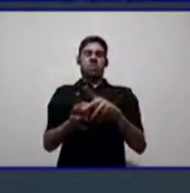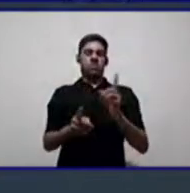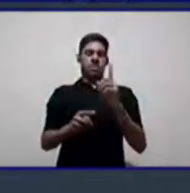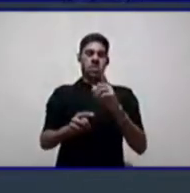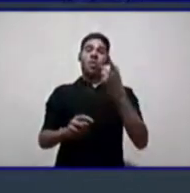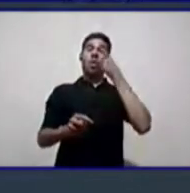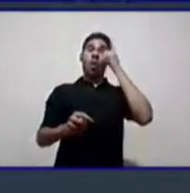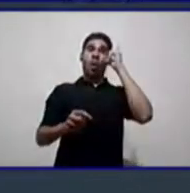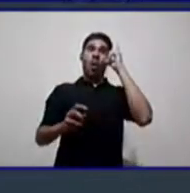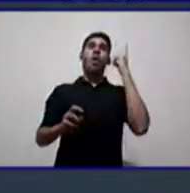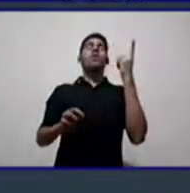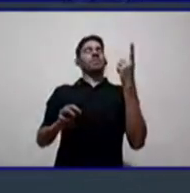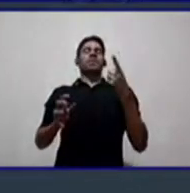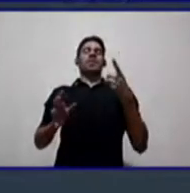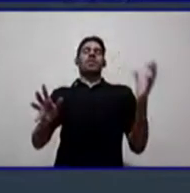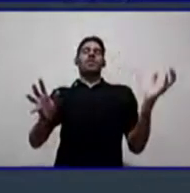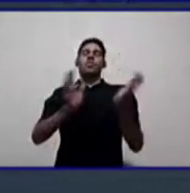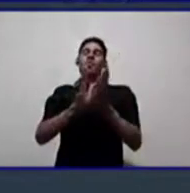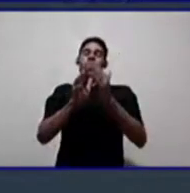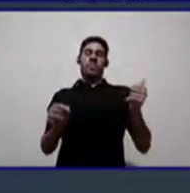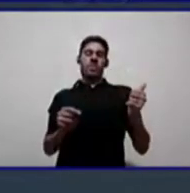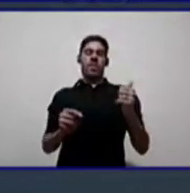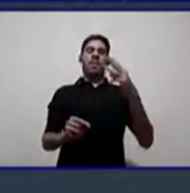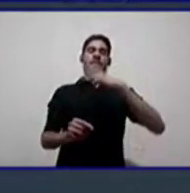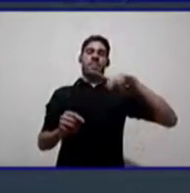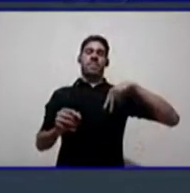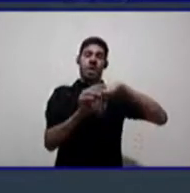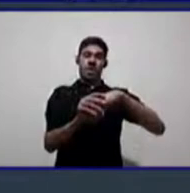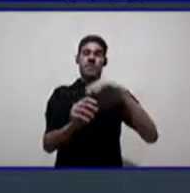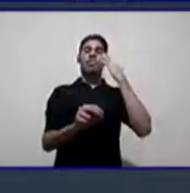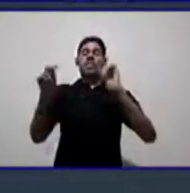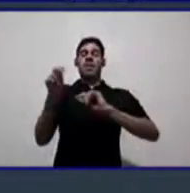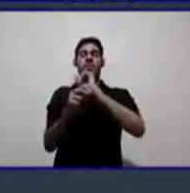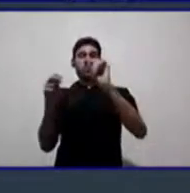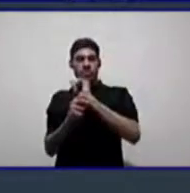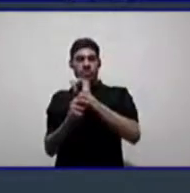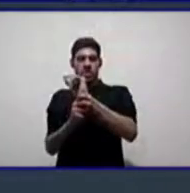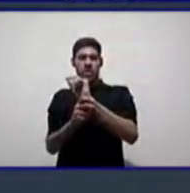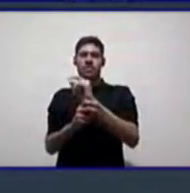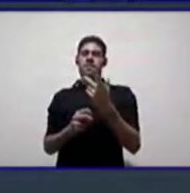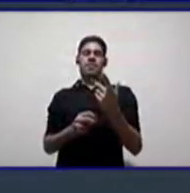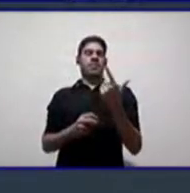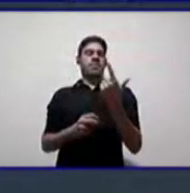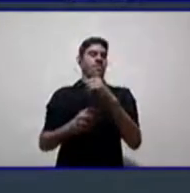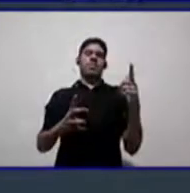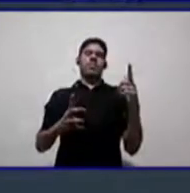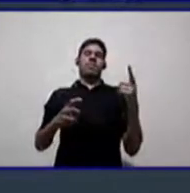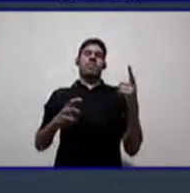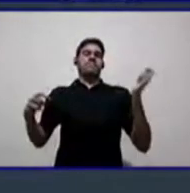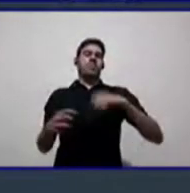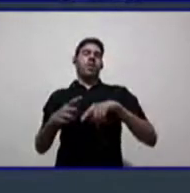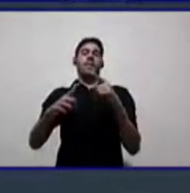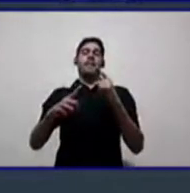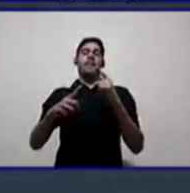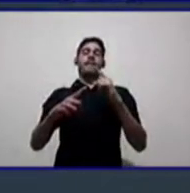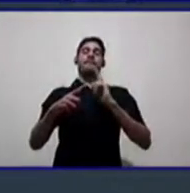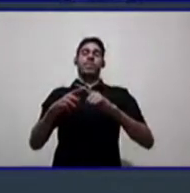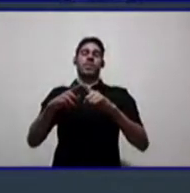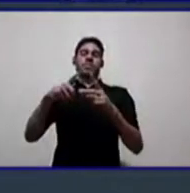requerente. O Ministério Público Eleitoral entende que não há prescrição por dois motivos.